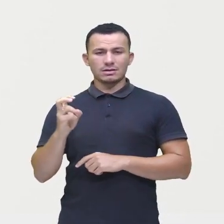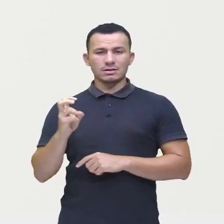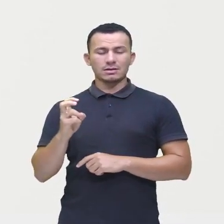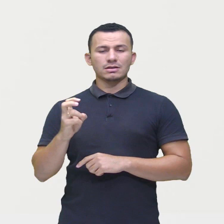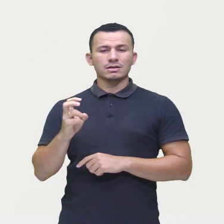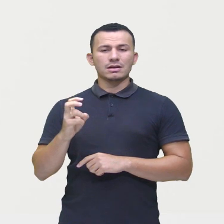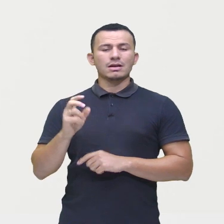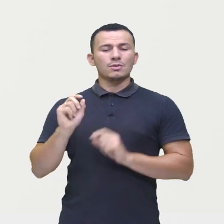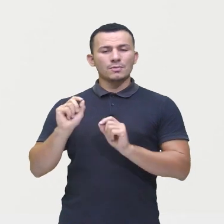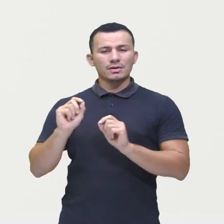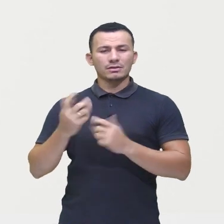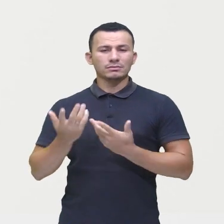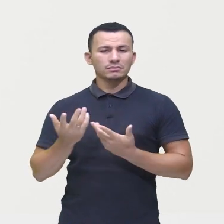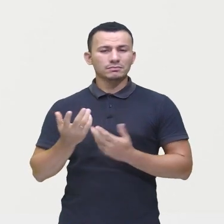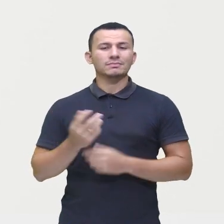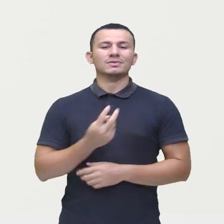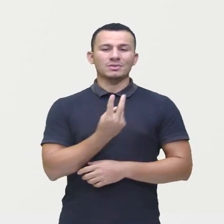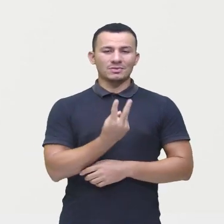dá um total de